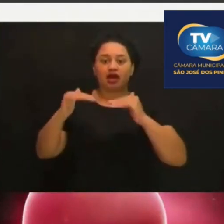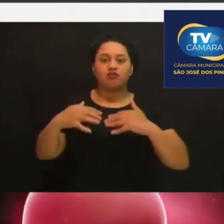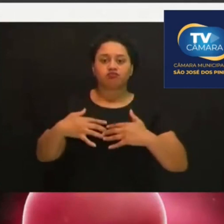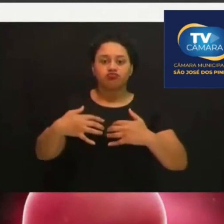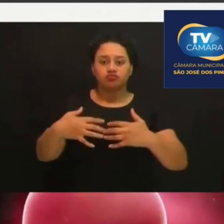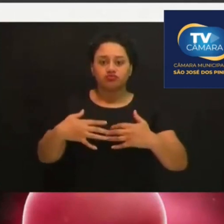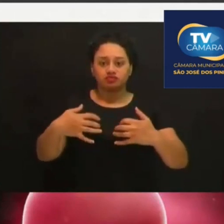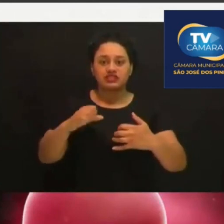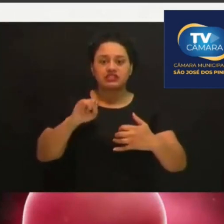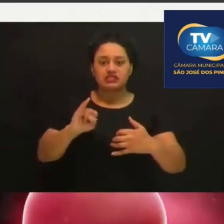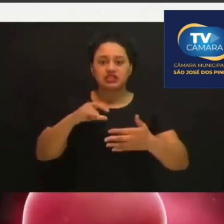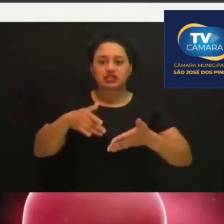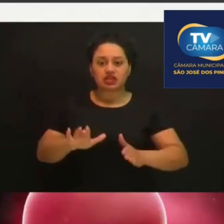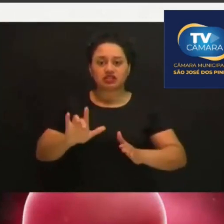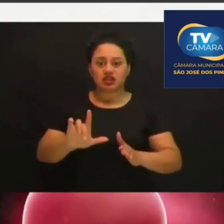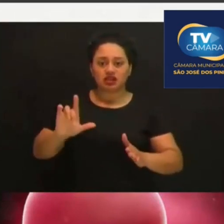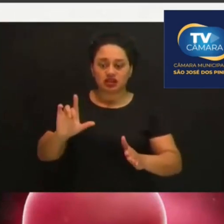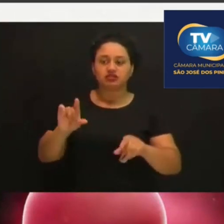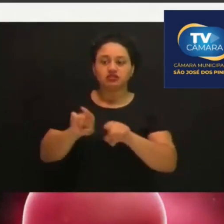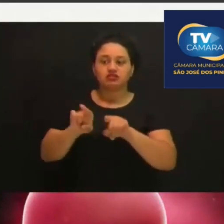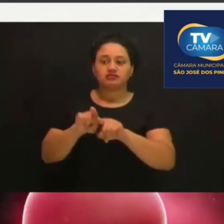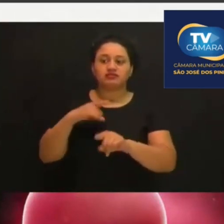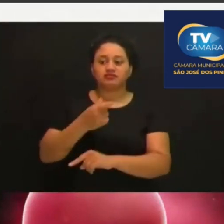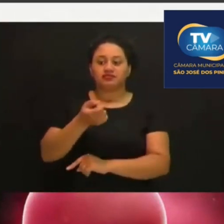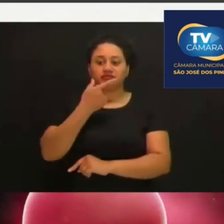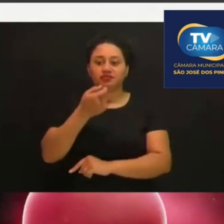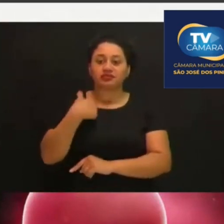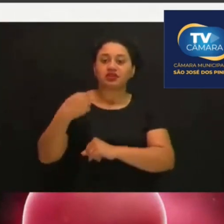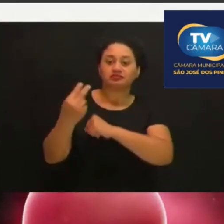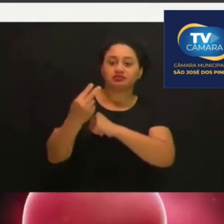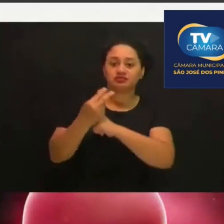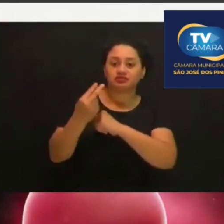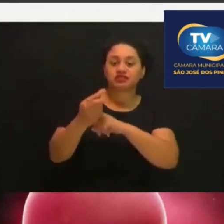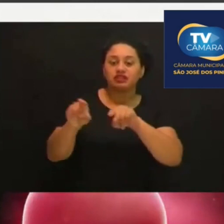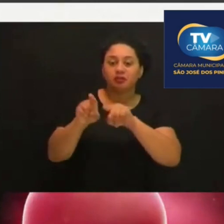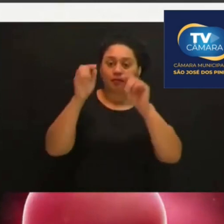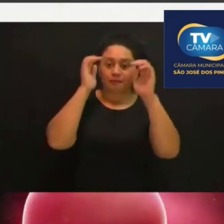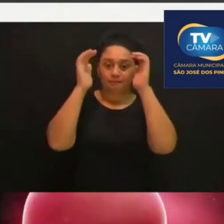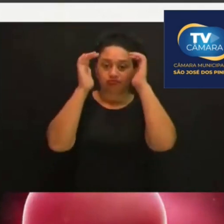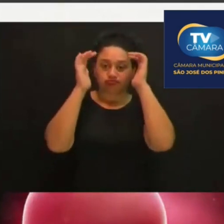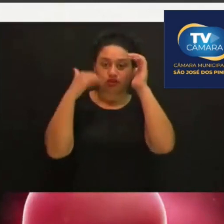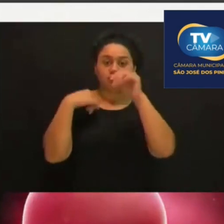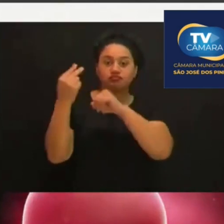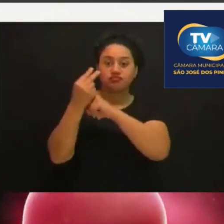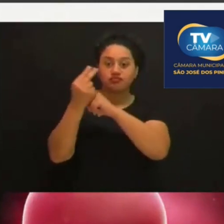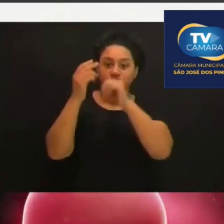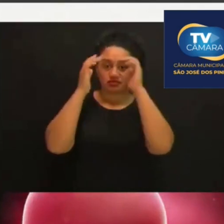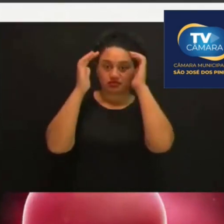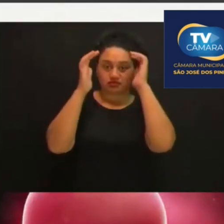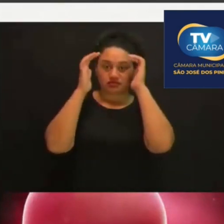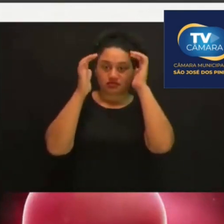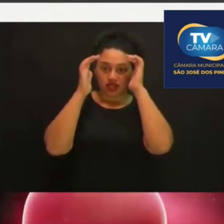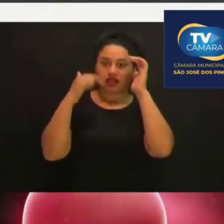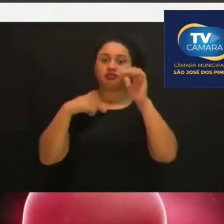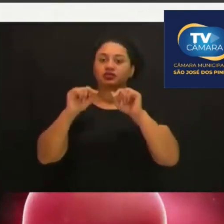vier a nascer prematuro, e eu tenho medicação para fazer proteção, neuroproteção, então proteger esse cérebro das lesões de